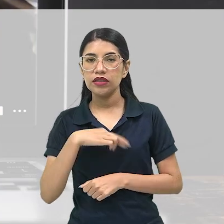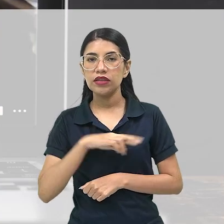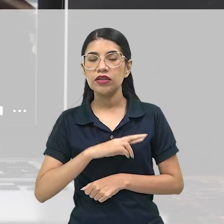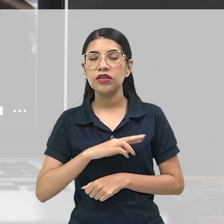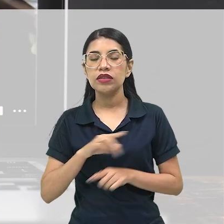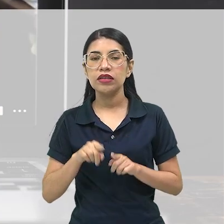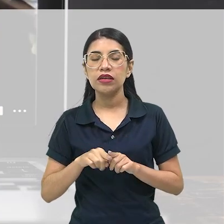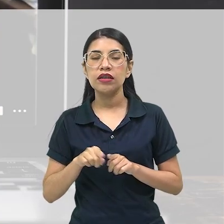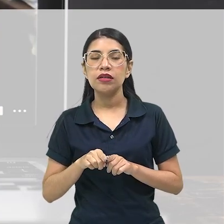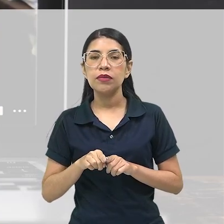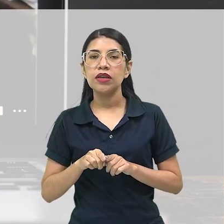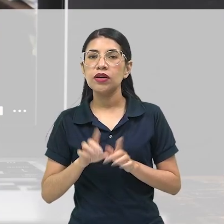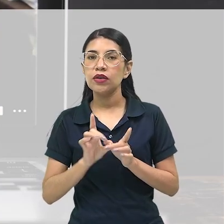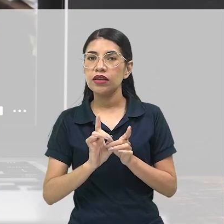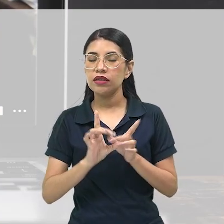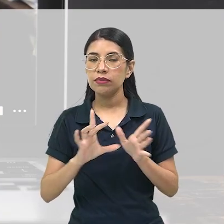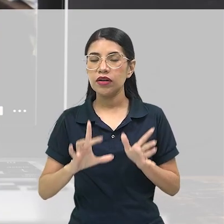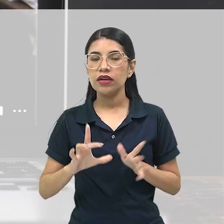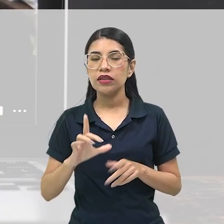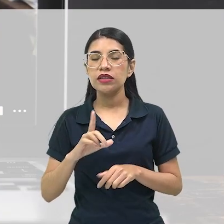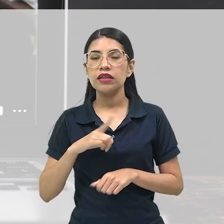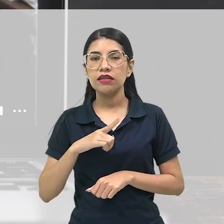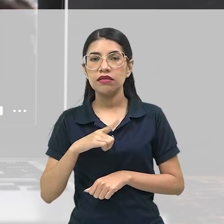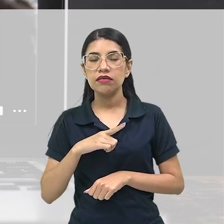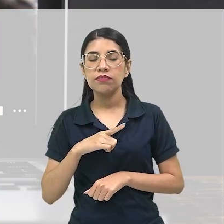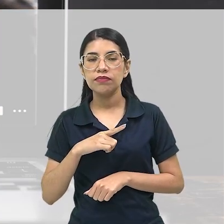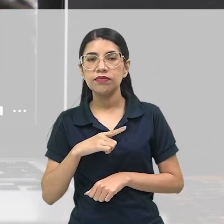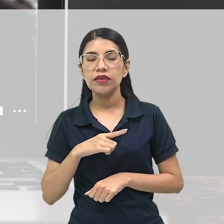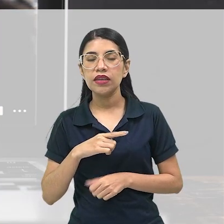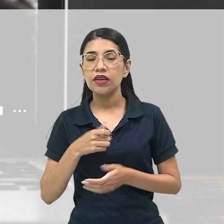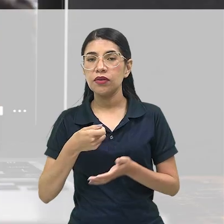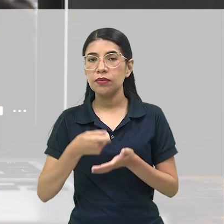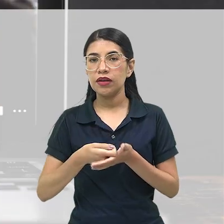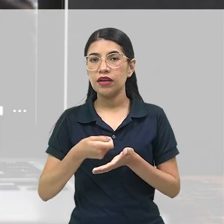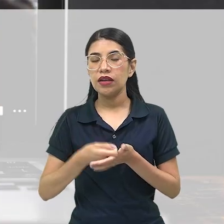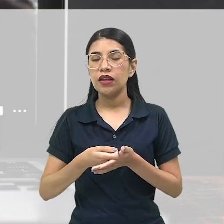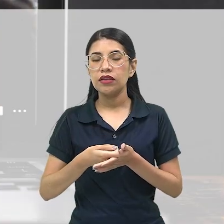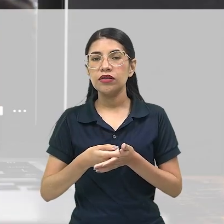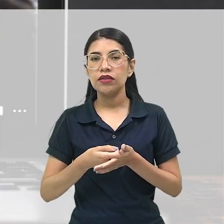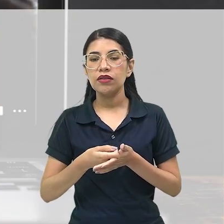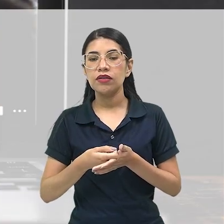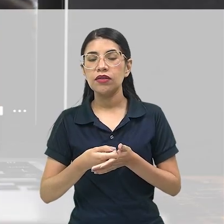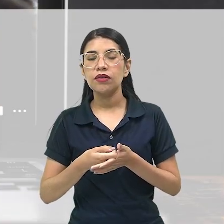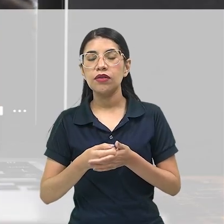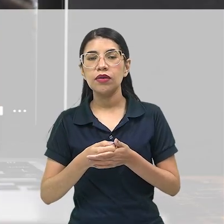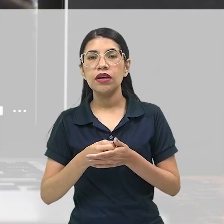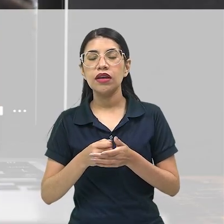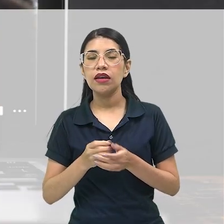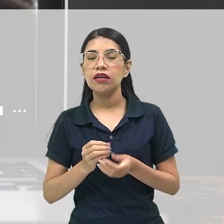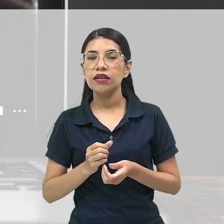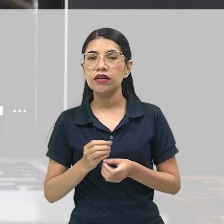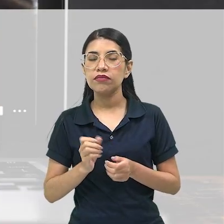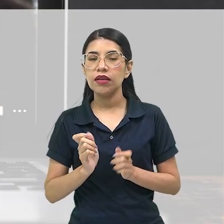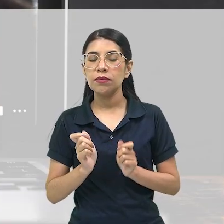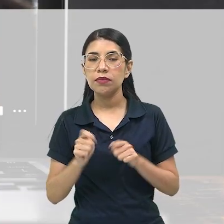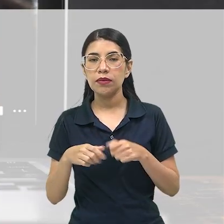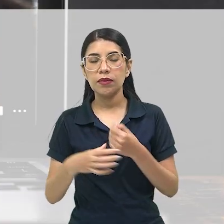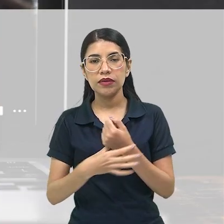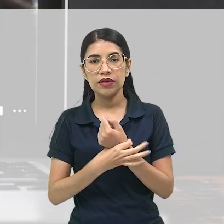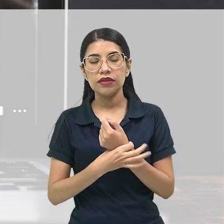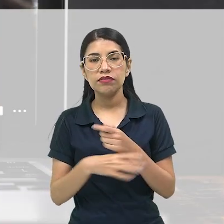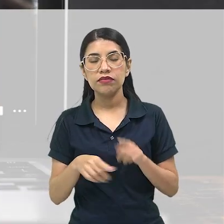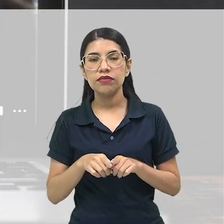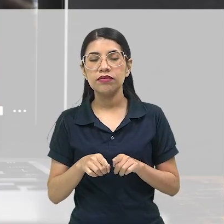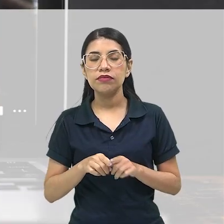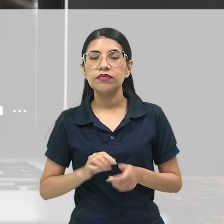próprio Estado Democrático de Direito, o Estado em si, tem por obrigação propiciar a sua garantia. E aí,